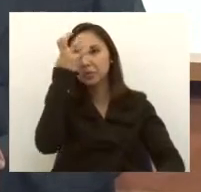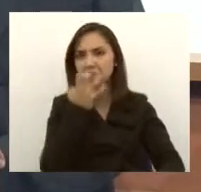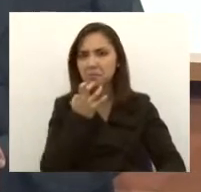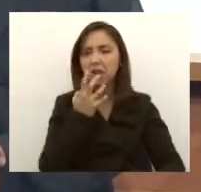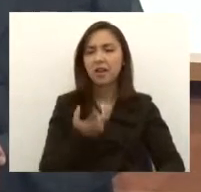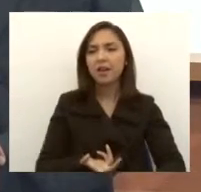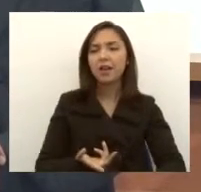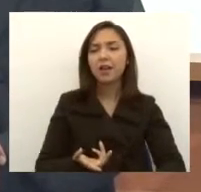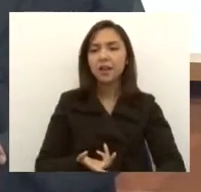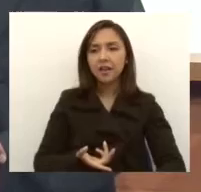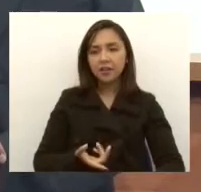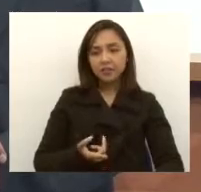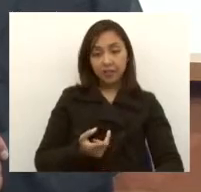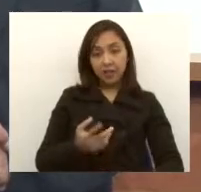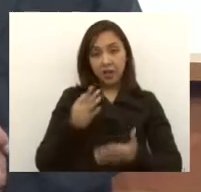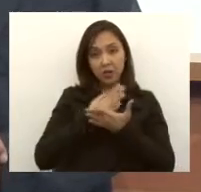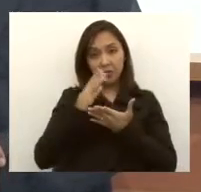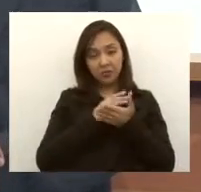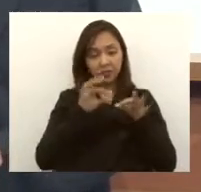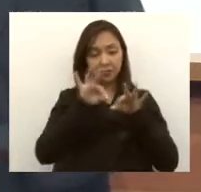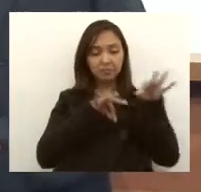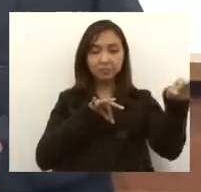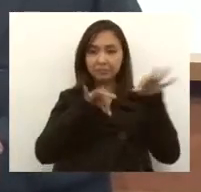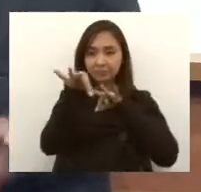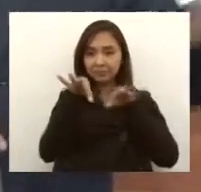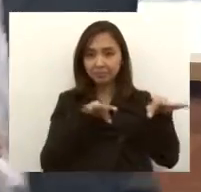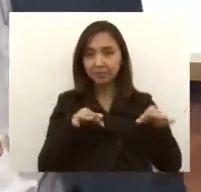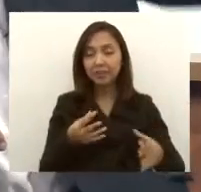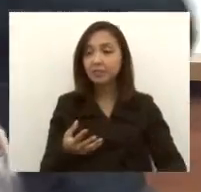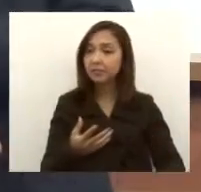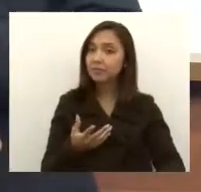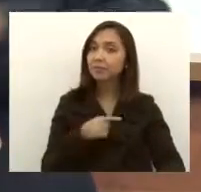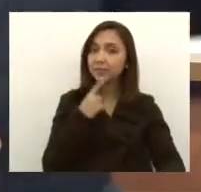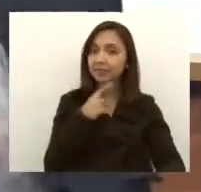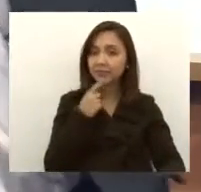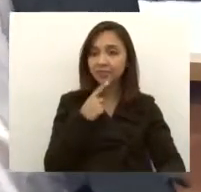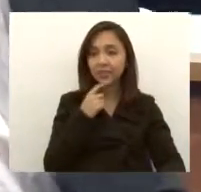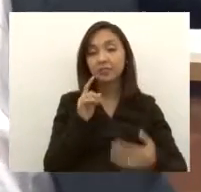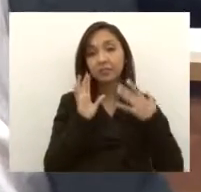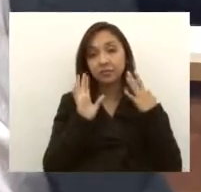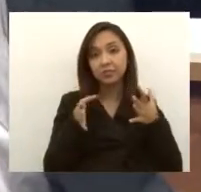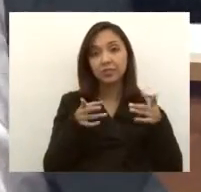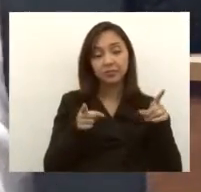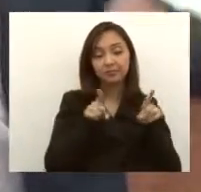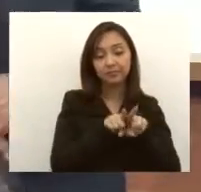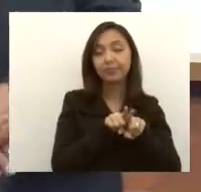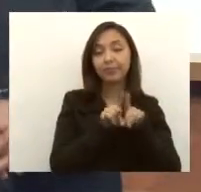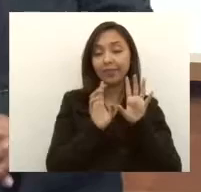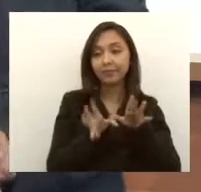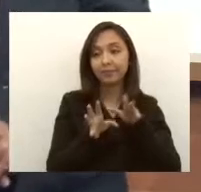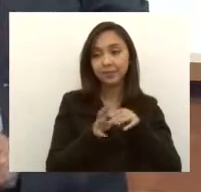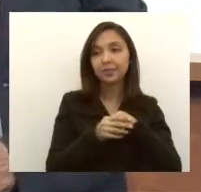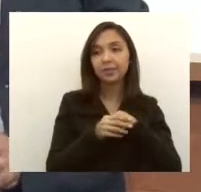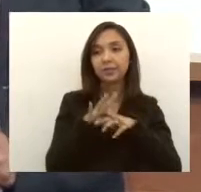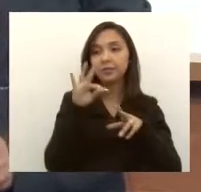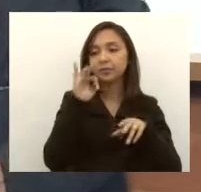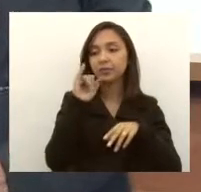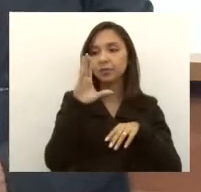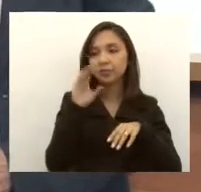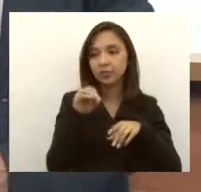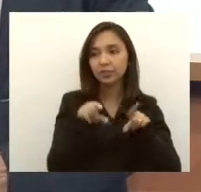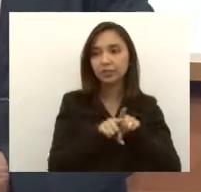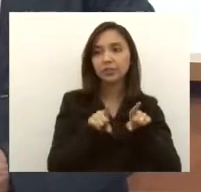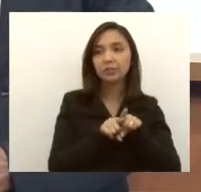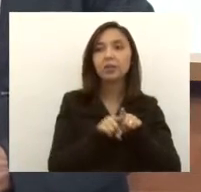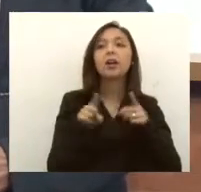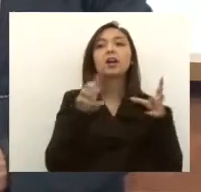o Zé Pauleira querendo rasgar minhas fichas, filiação, mas não tinha jeito, já estava filiado. O Tico também, Emerson.